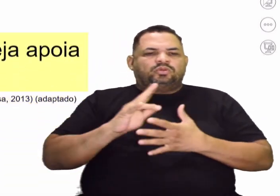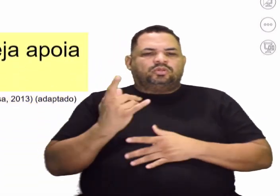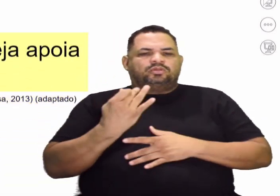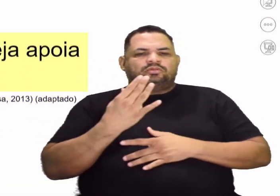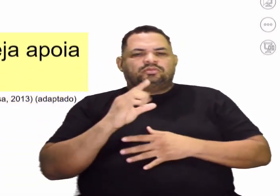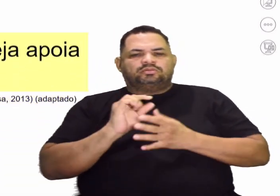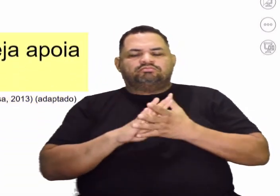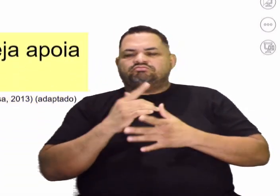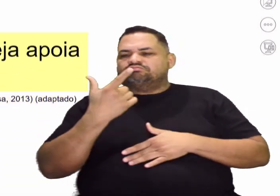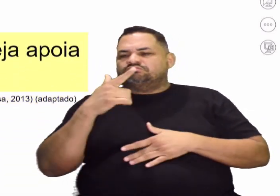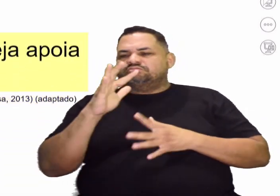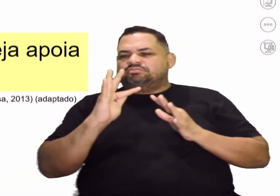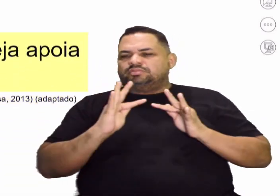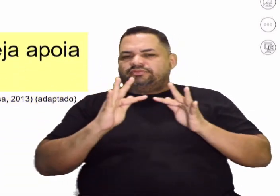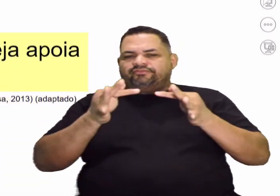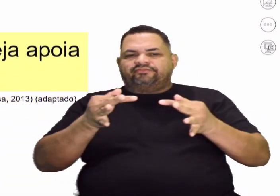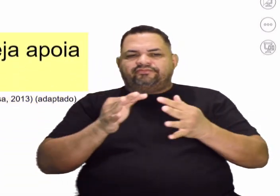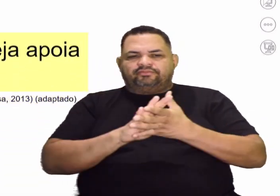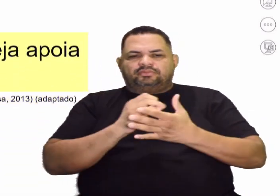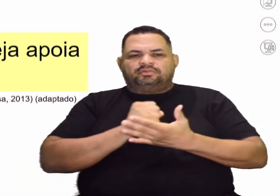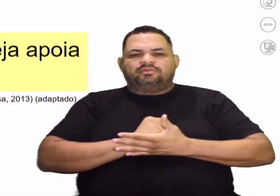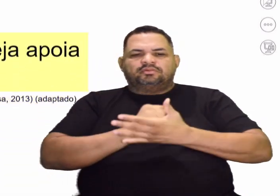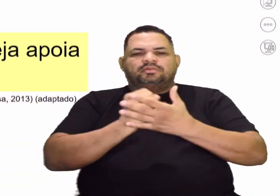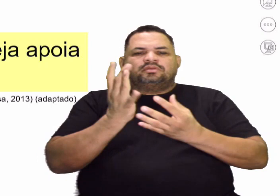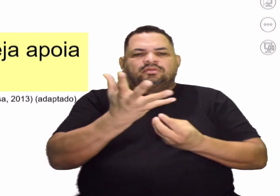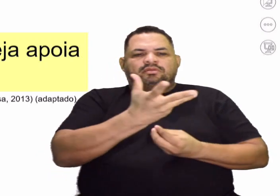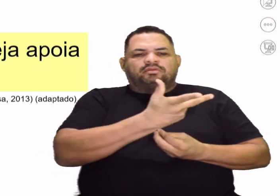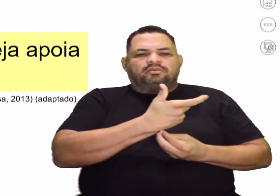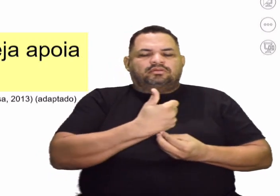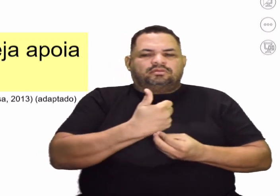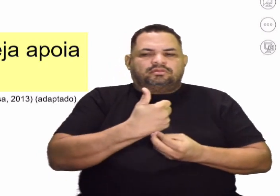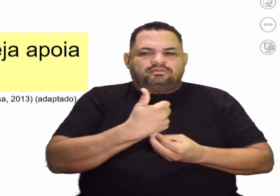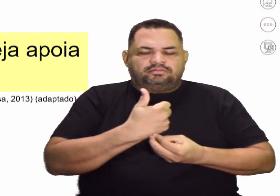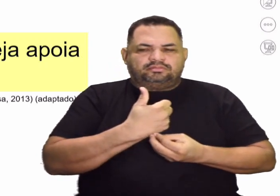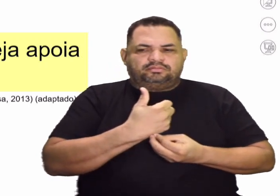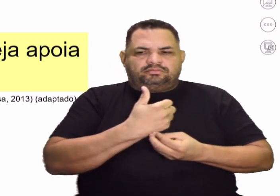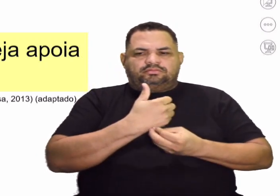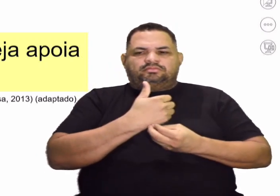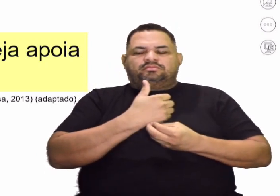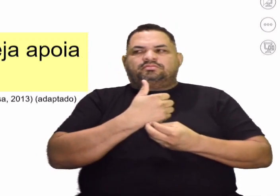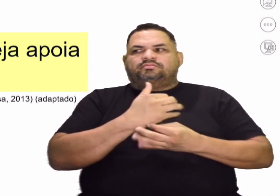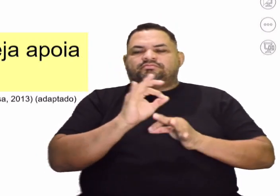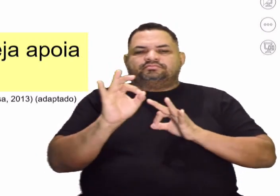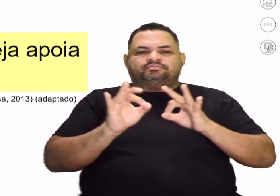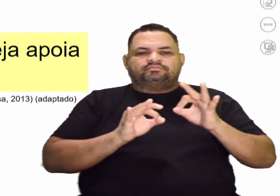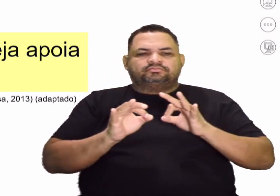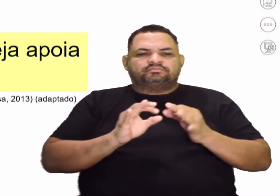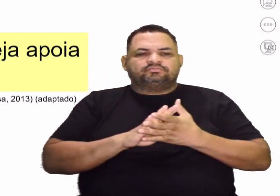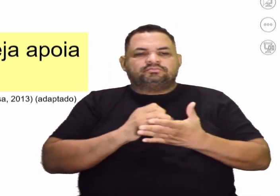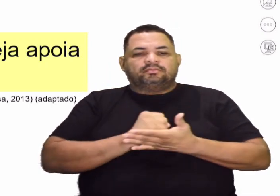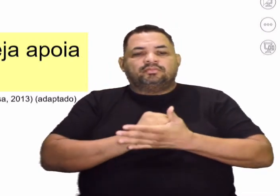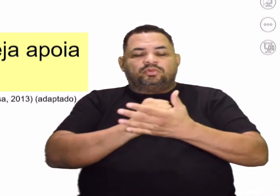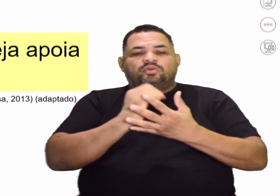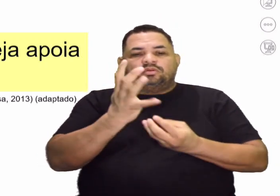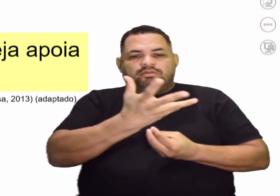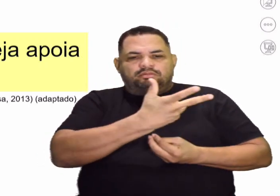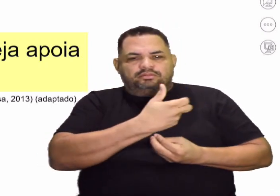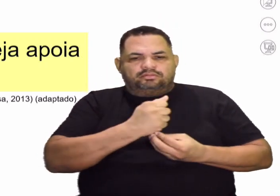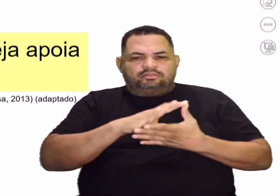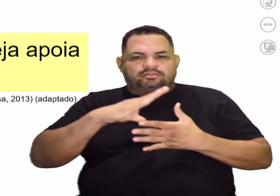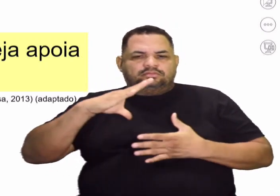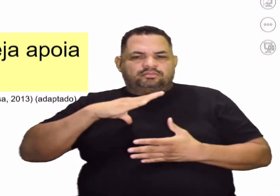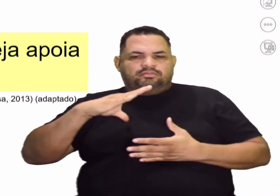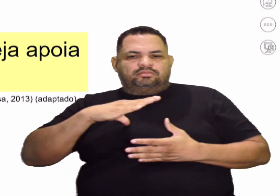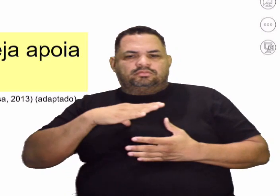infinito. Apoio à arte, gente, viu que lá eles não tinham, né? A arte ficou de canto, etc. Nas